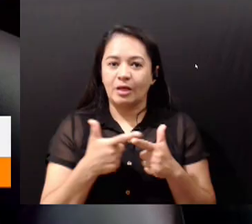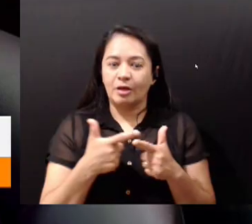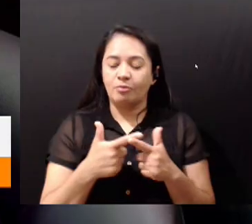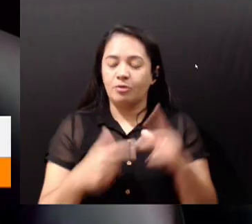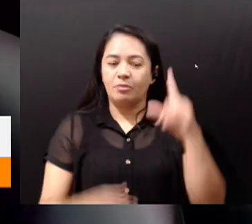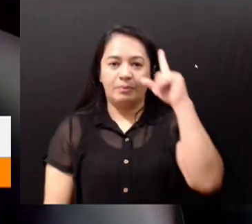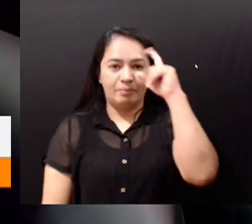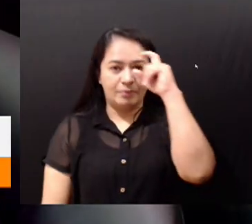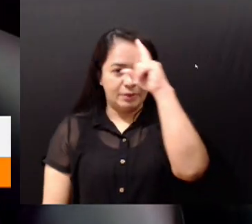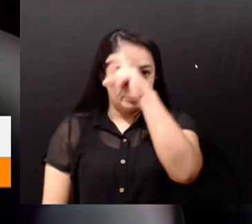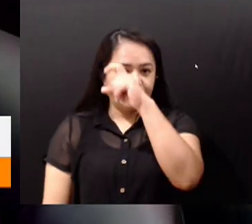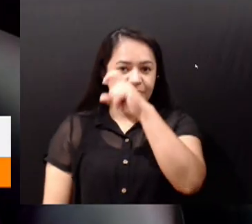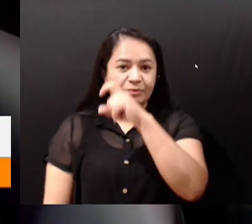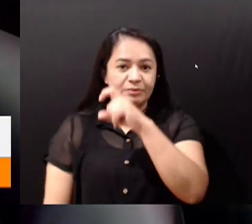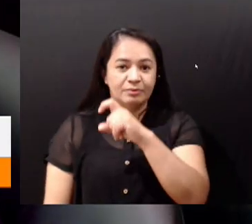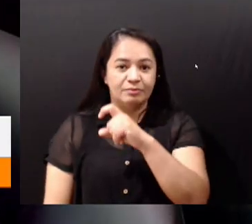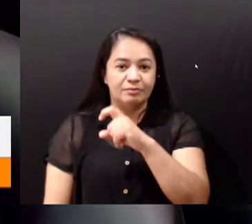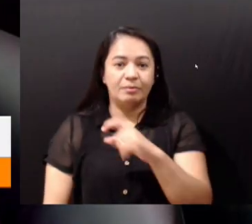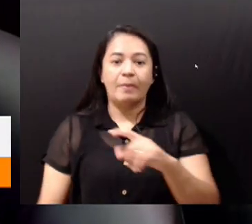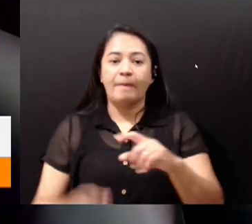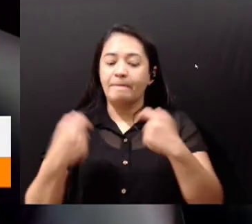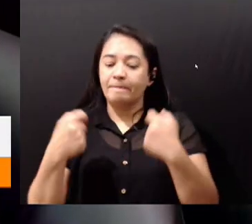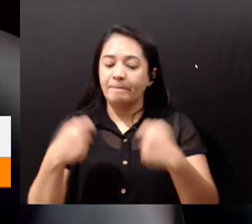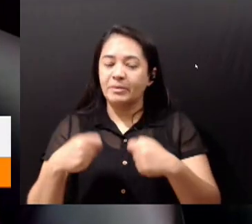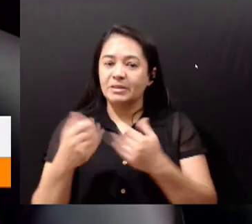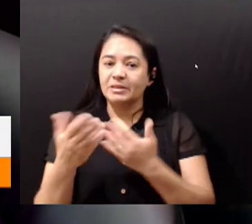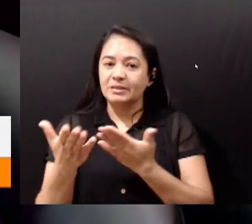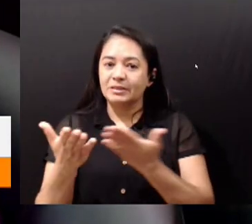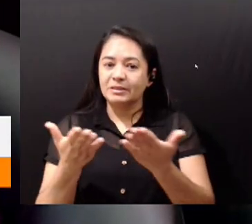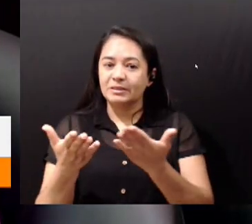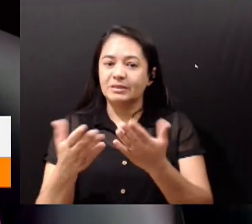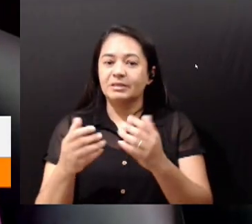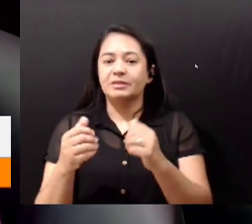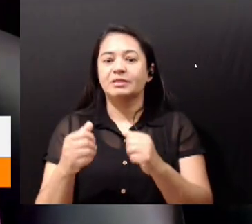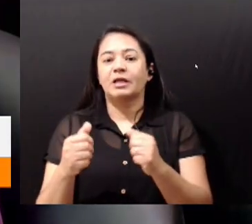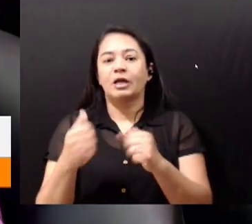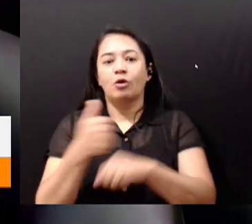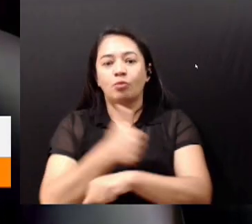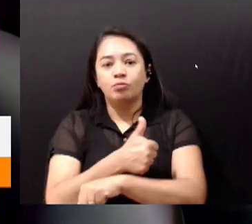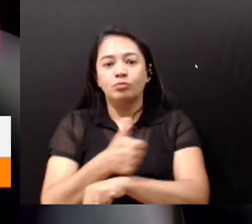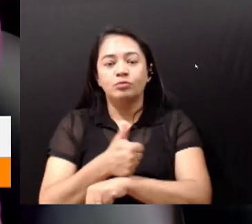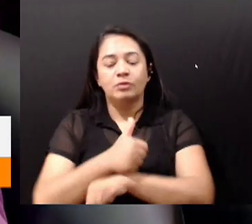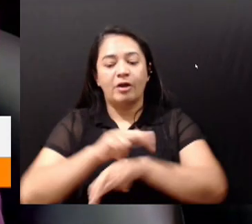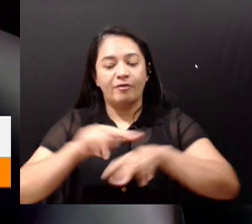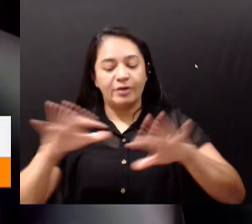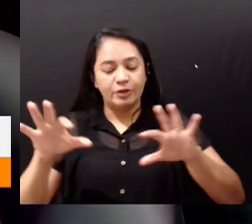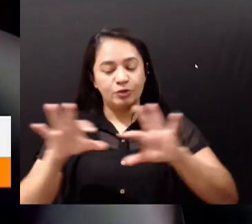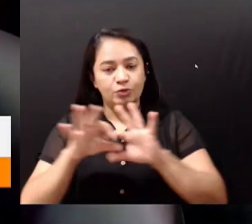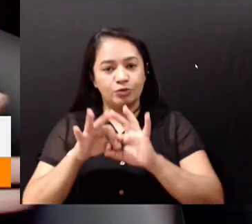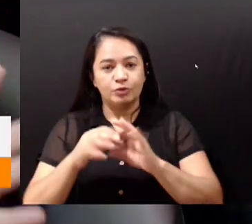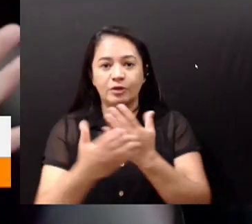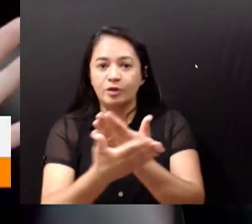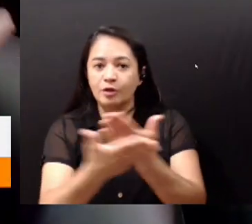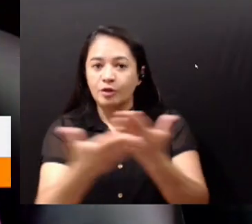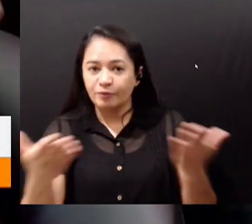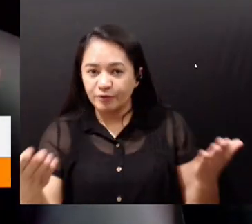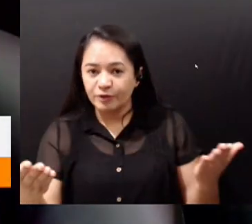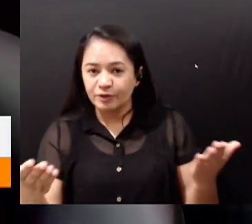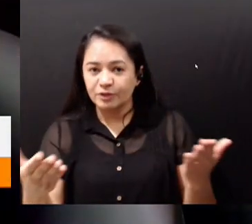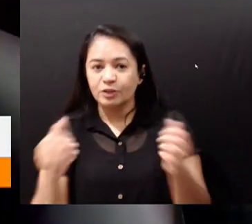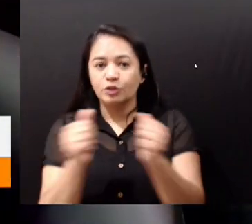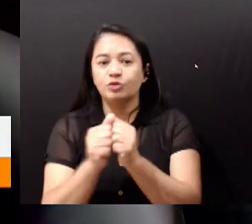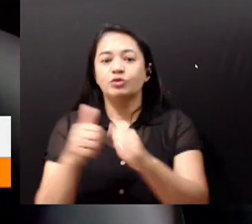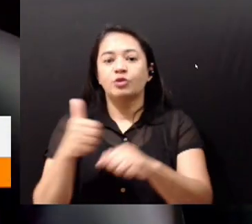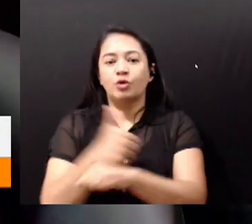um problema que deve ser tratado de forma multidisciplinar e que você, juntamente com profissionais qualificados,